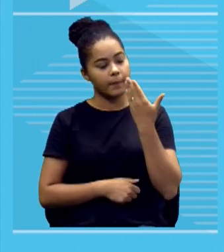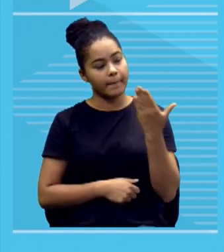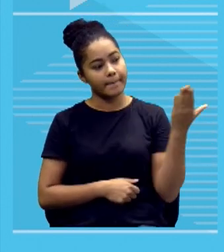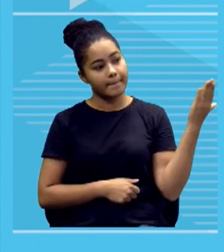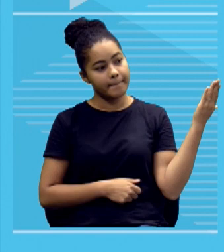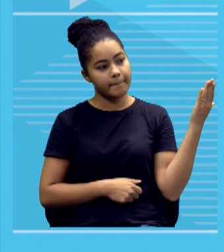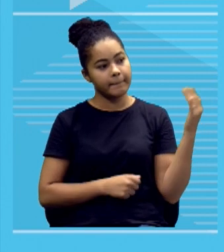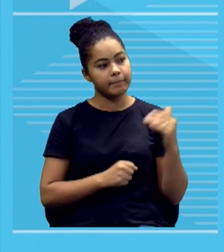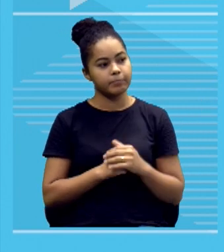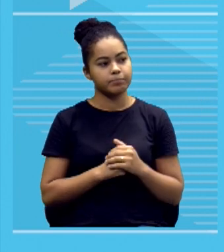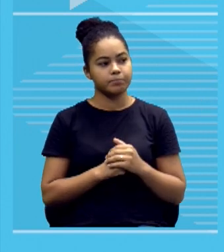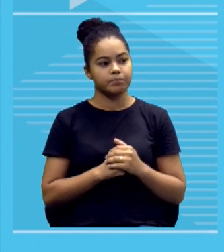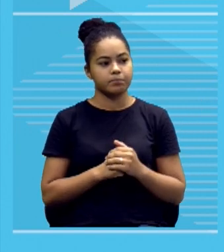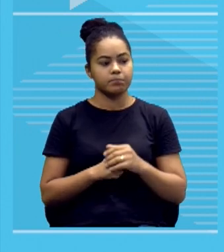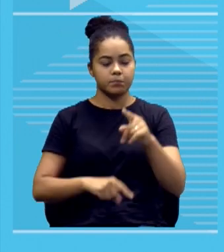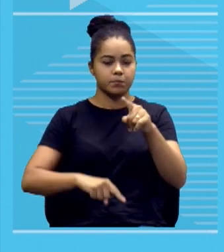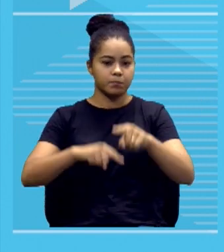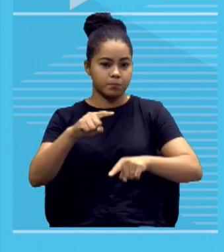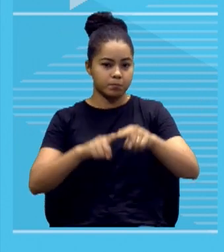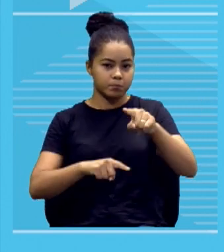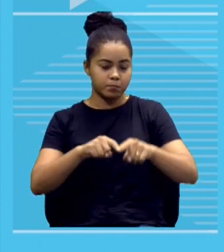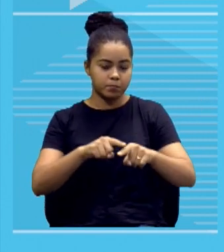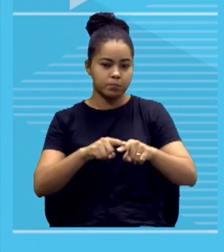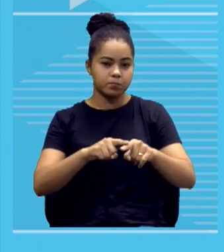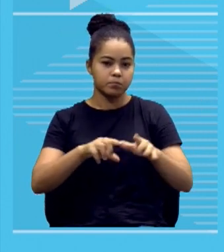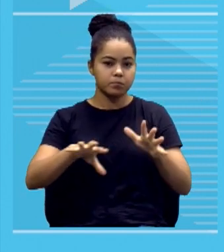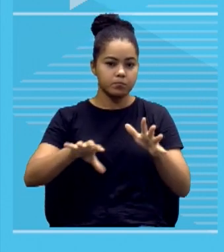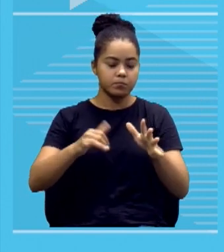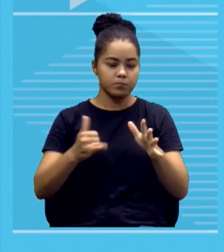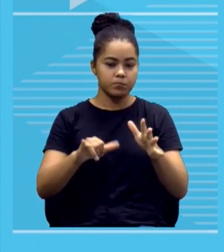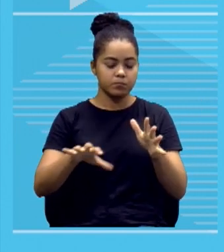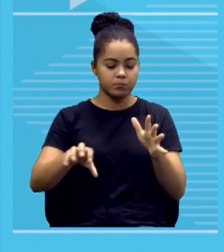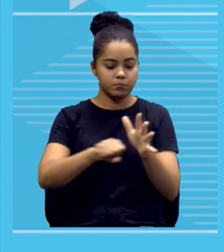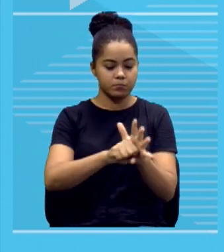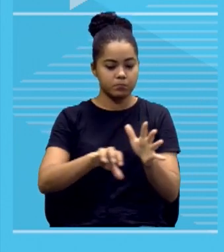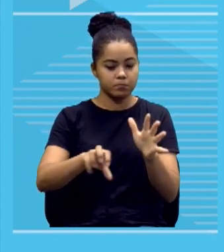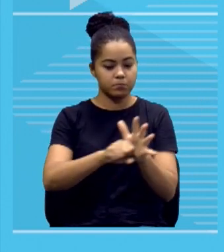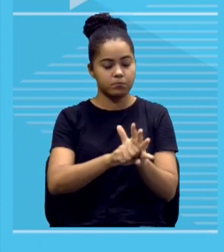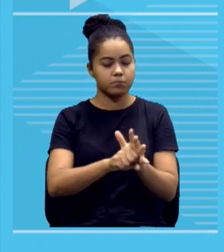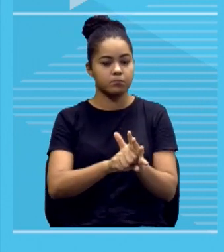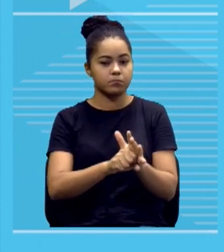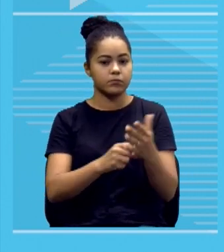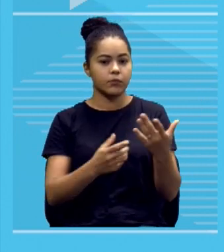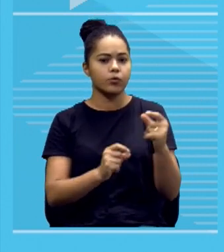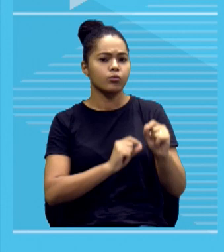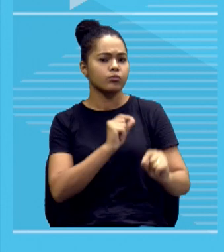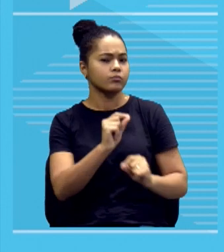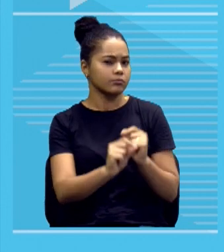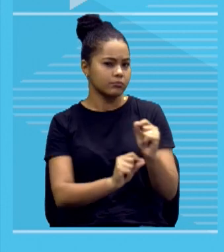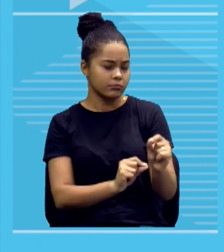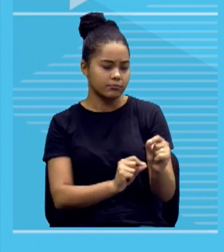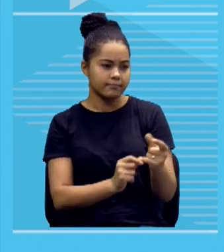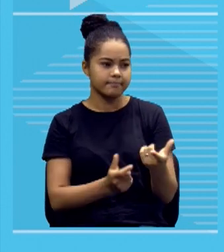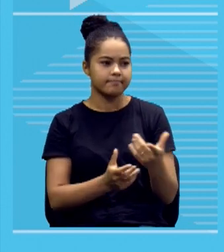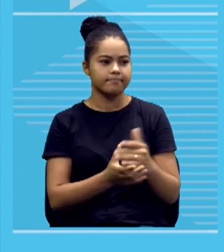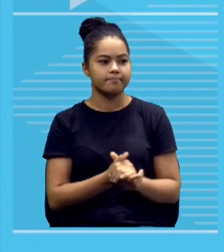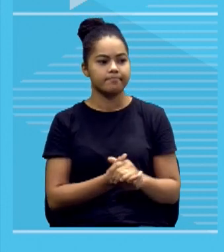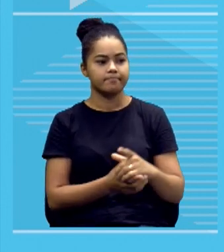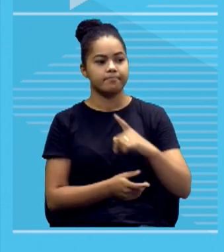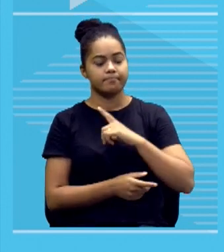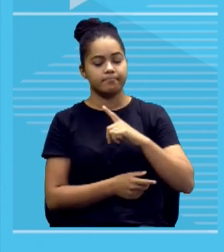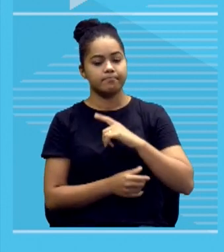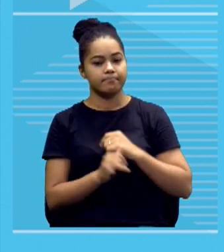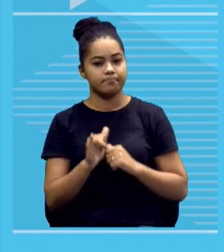são dispositivos que transformam energia elétrica, olha aí, eles estão passando energia